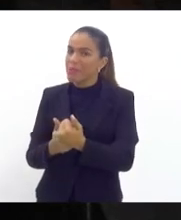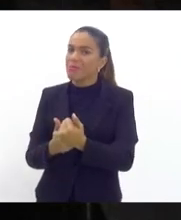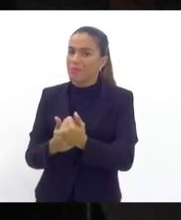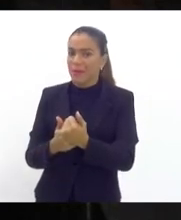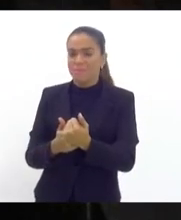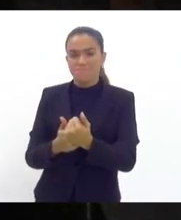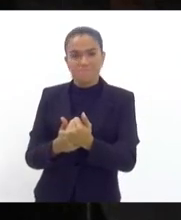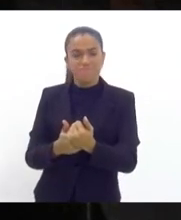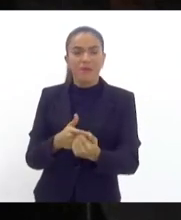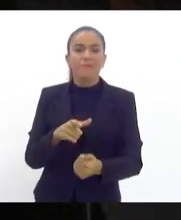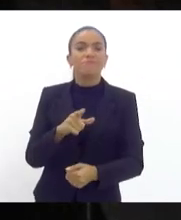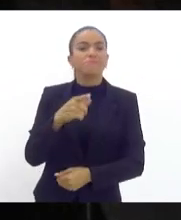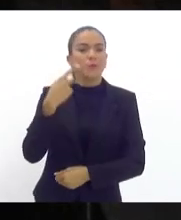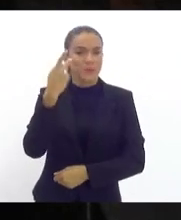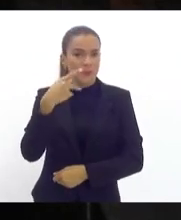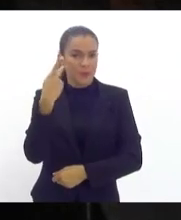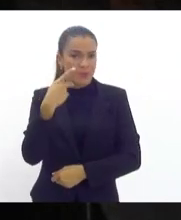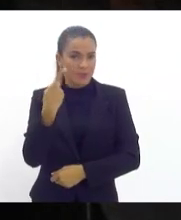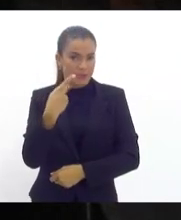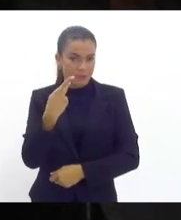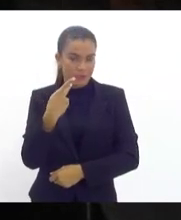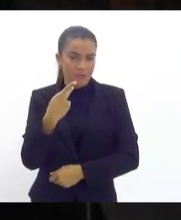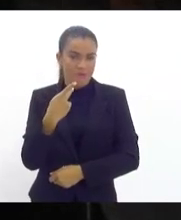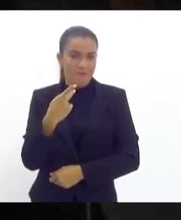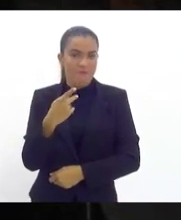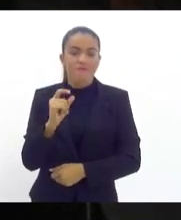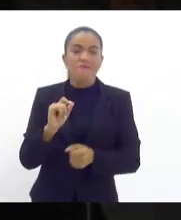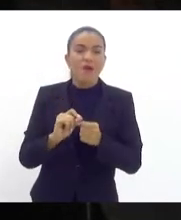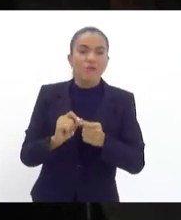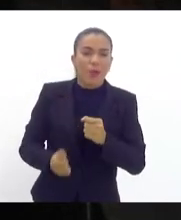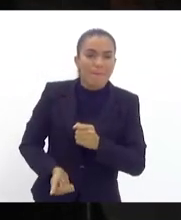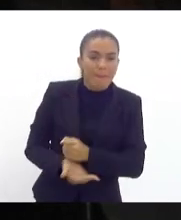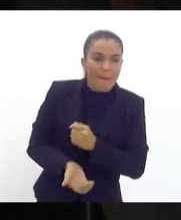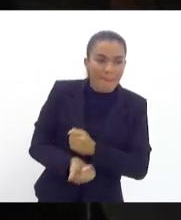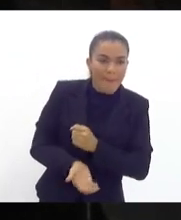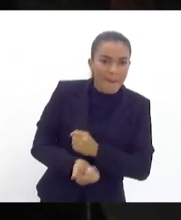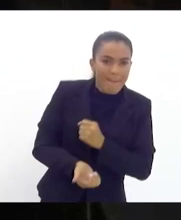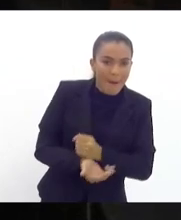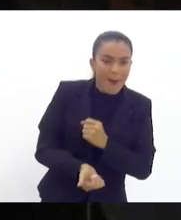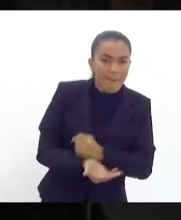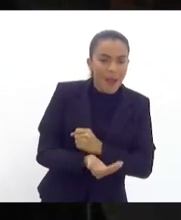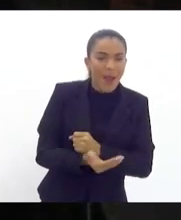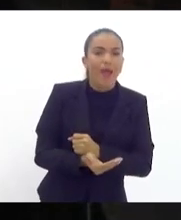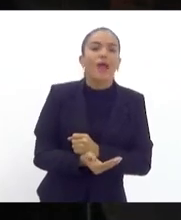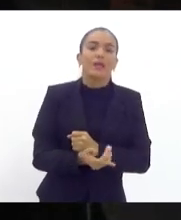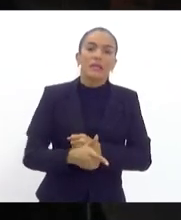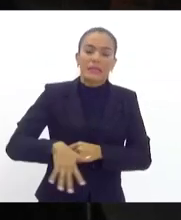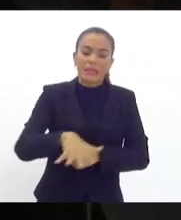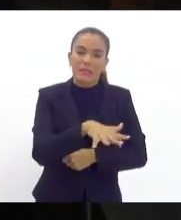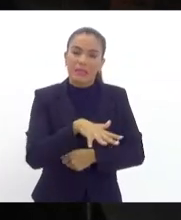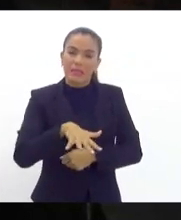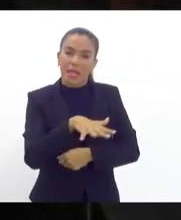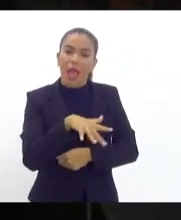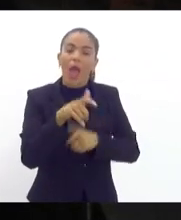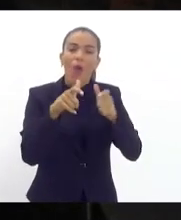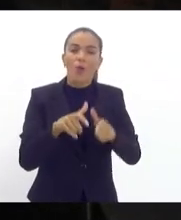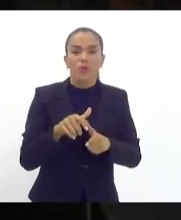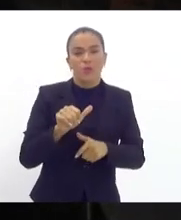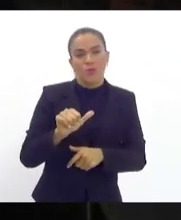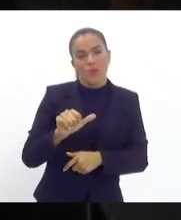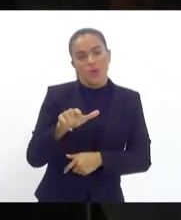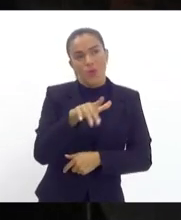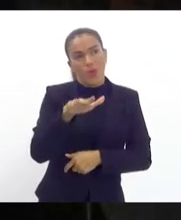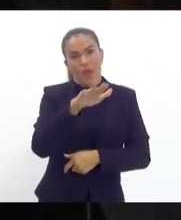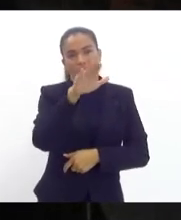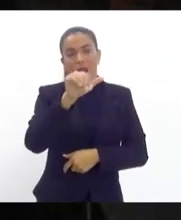políticos que fazem grilagem de terra grilagem de terra no Alto da Boa Vista aí não tem como